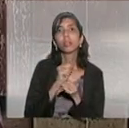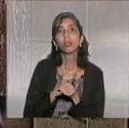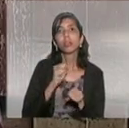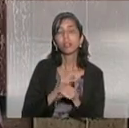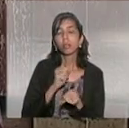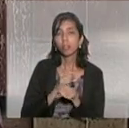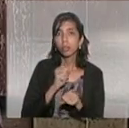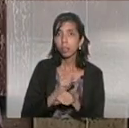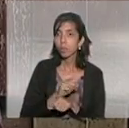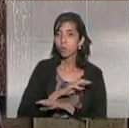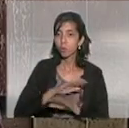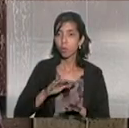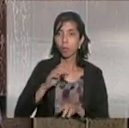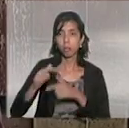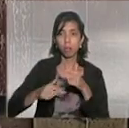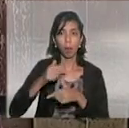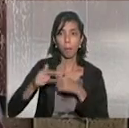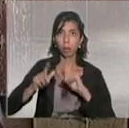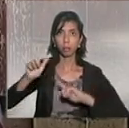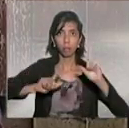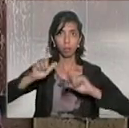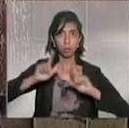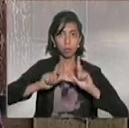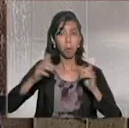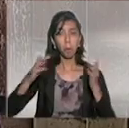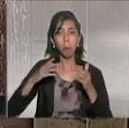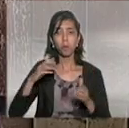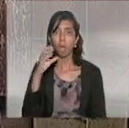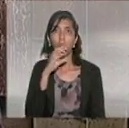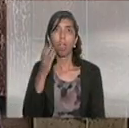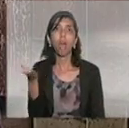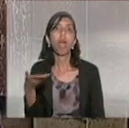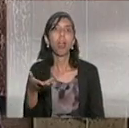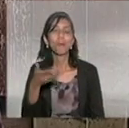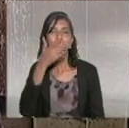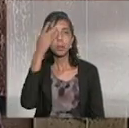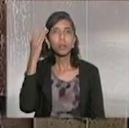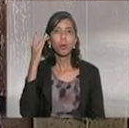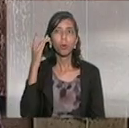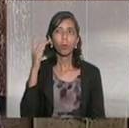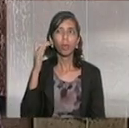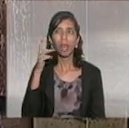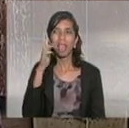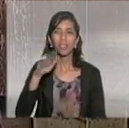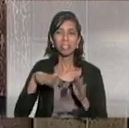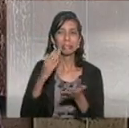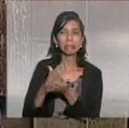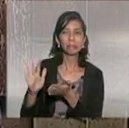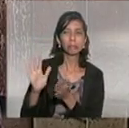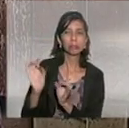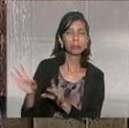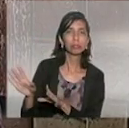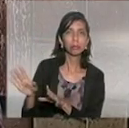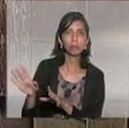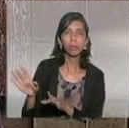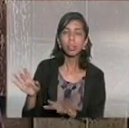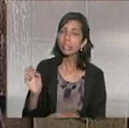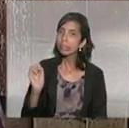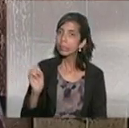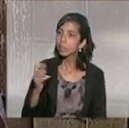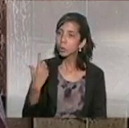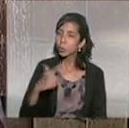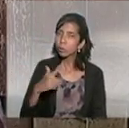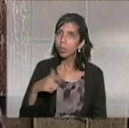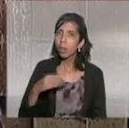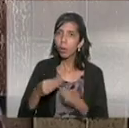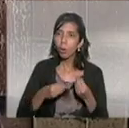fica dependendo só de um trabalho na televisão, por exemplo. Hoje tudo é muito rápido, as pessoas são descartadas com muita facilidade. Então,